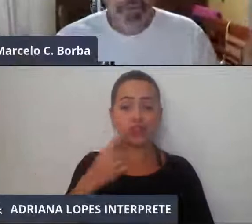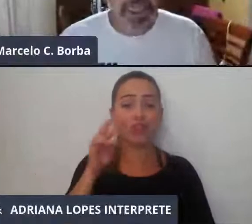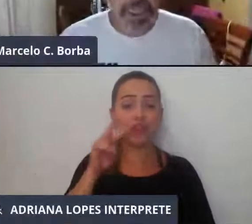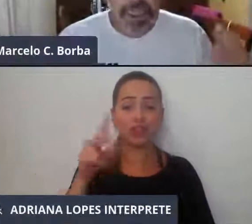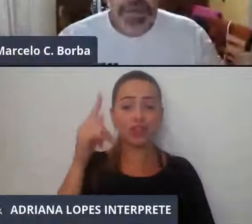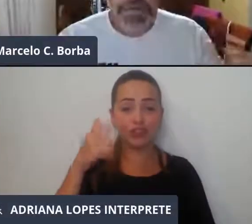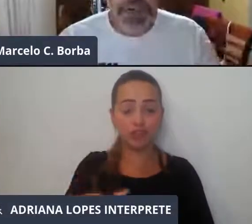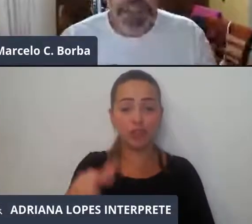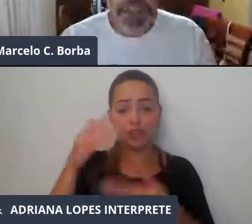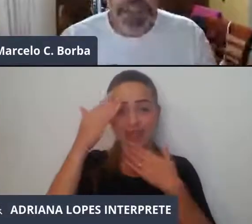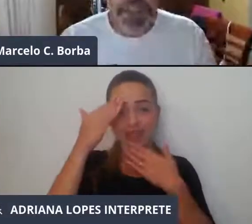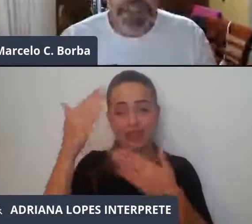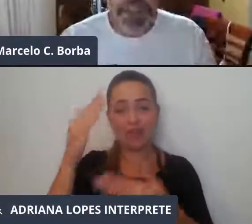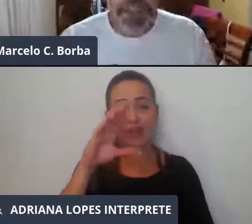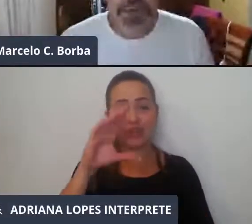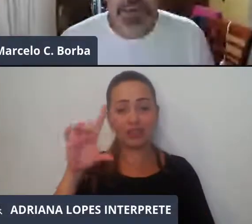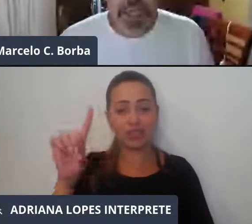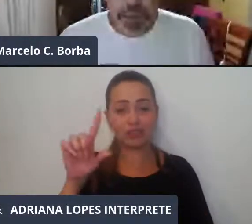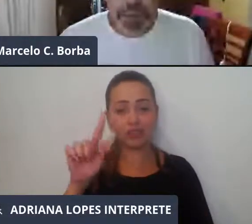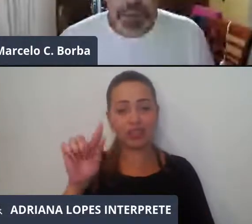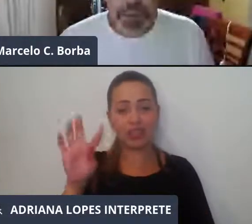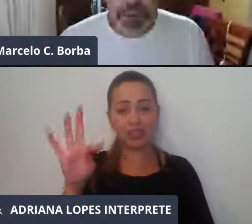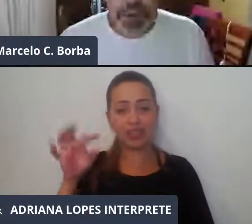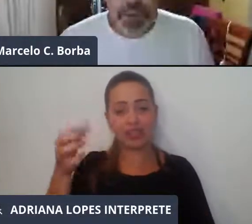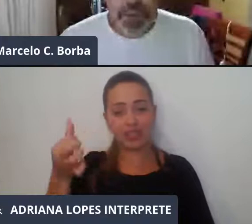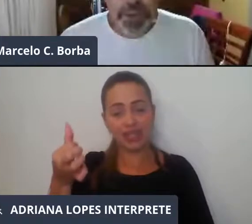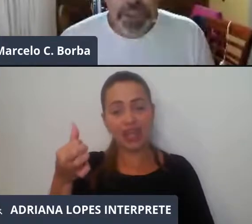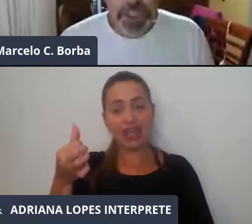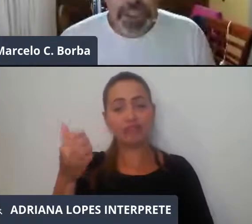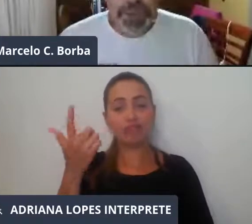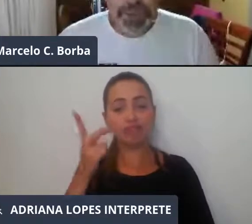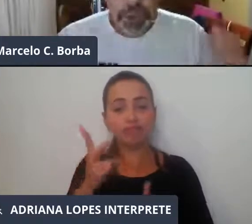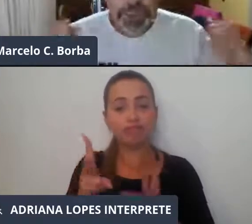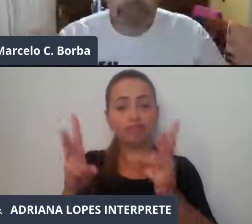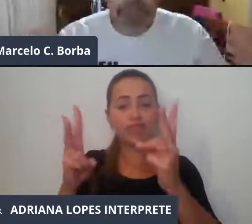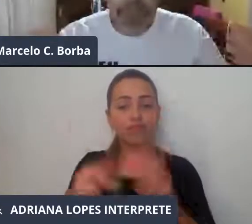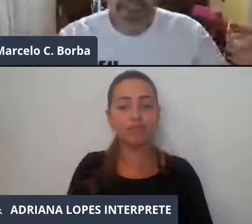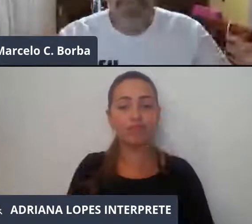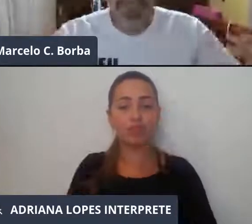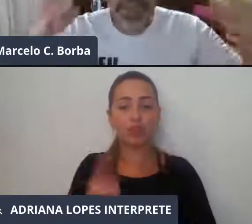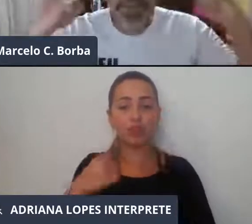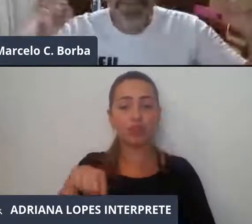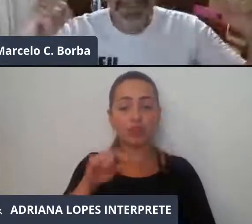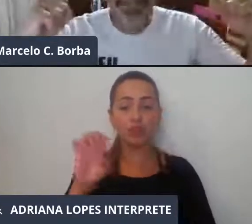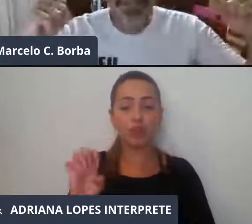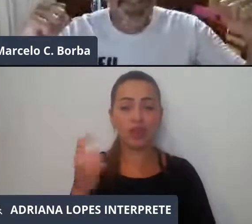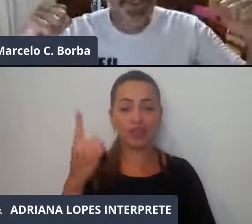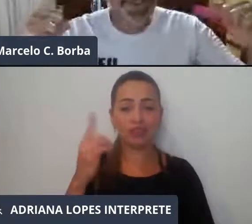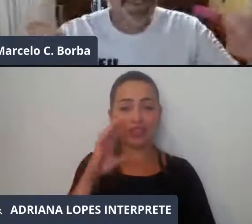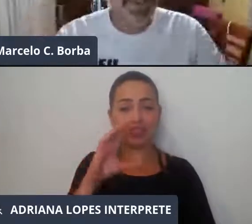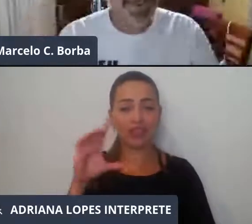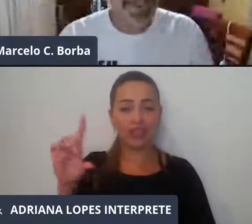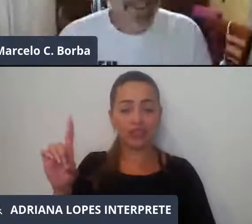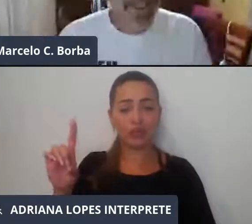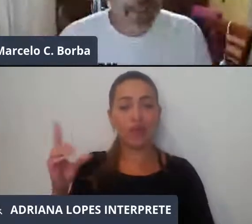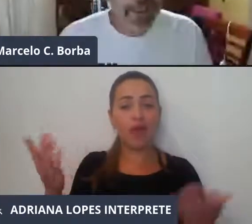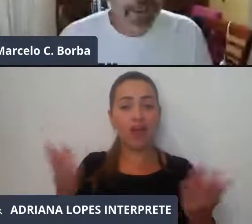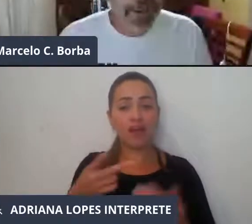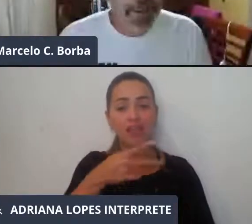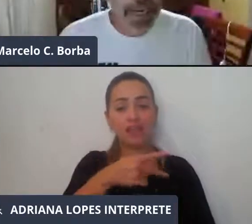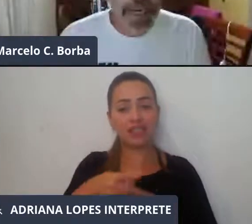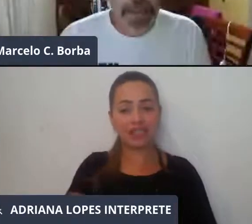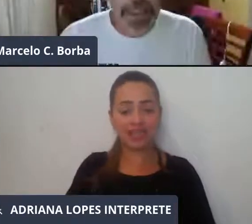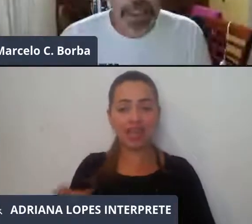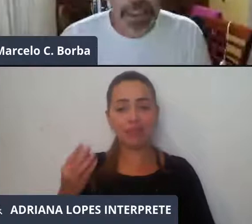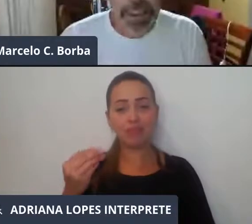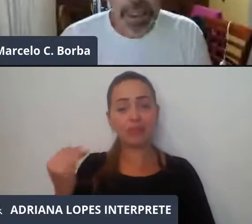toda a coordenação, levar o GT6 à frente. O nosso ex-coordenador virou presidente da SBEM, então isso que é importante, entendeu? Nós estamos